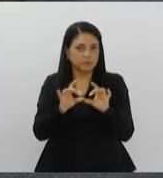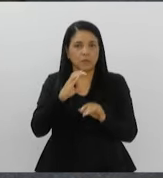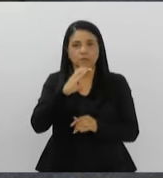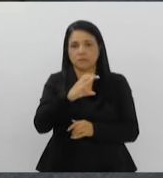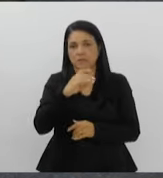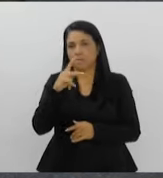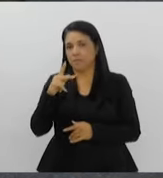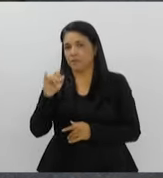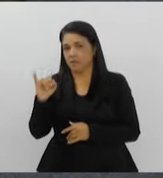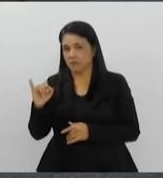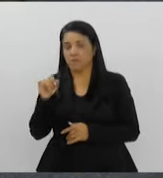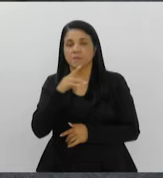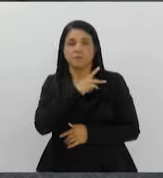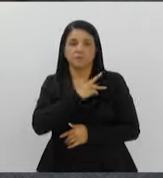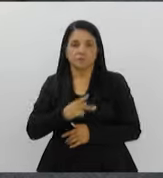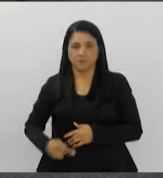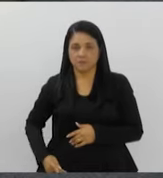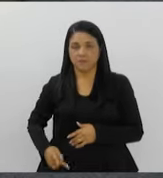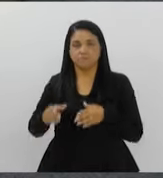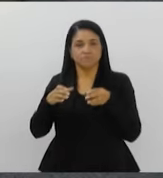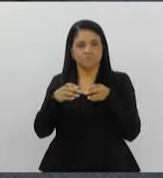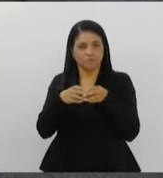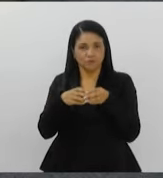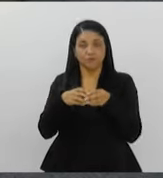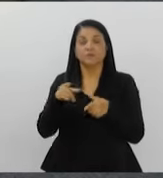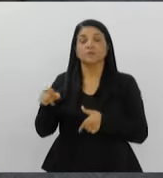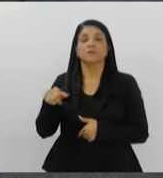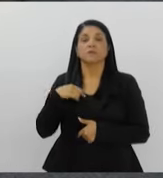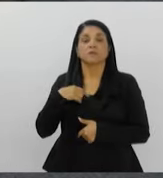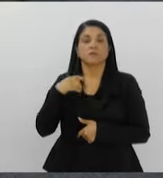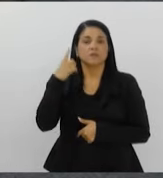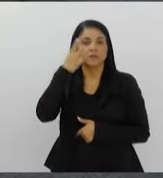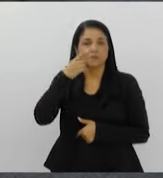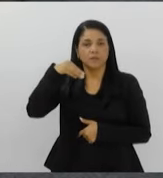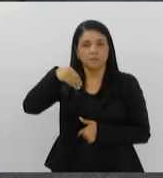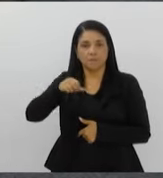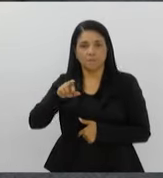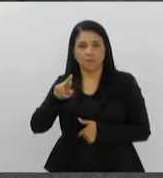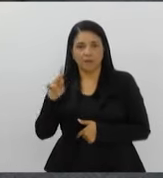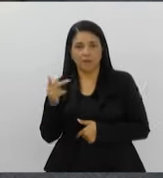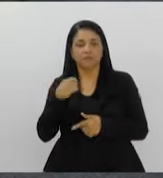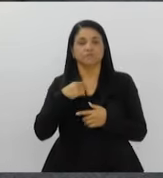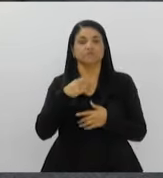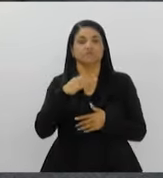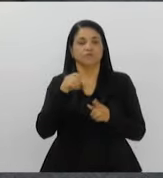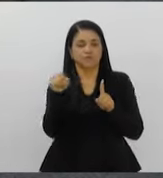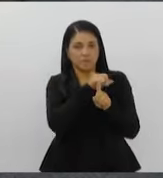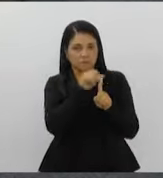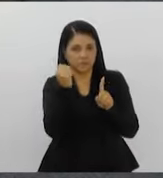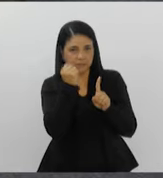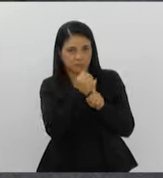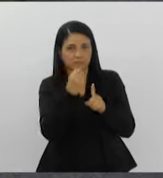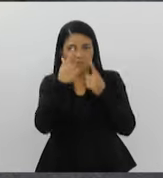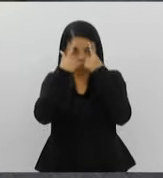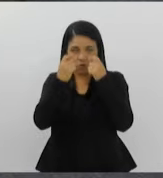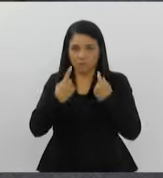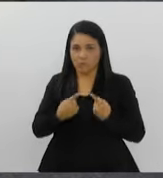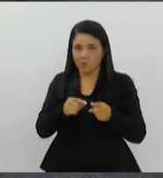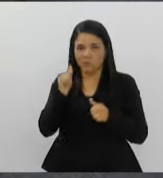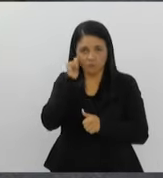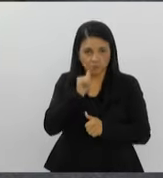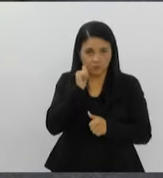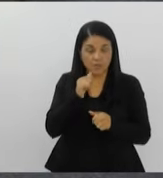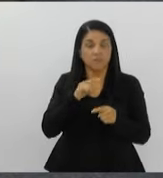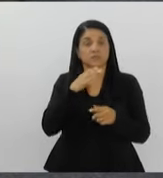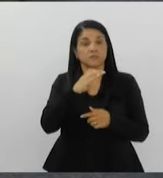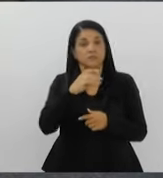CPIs presididas pela deputada Marta Rocha, CPI do feminicídio, CPI da violência contra a mulher e